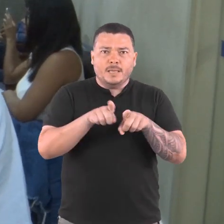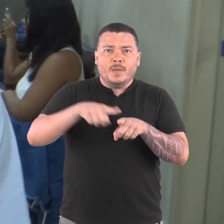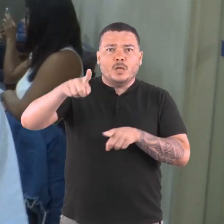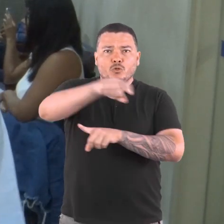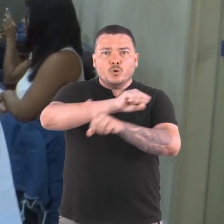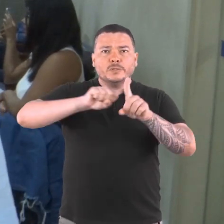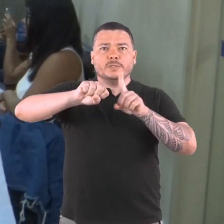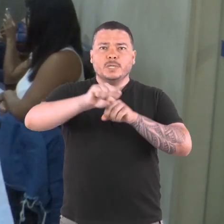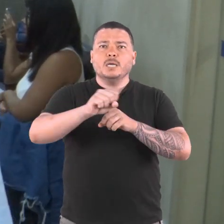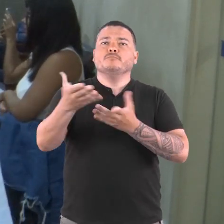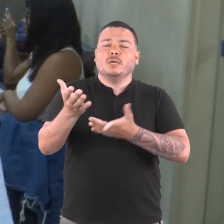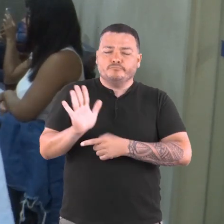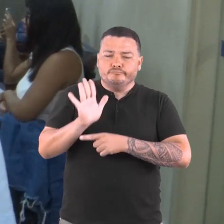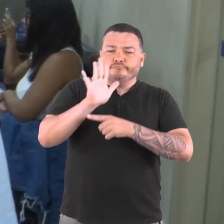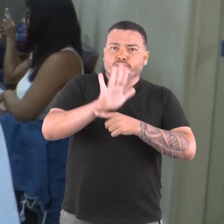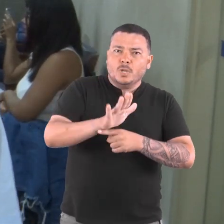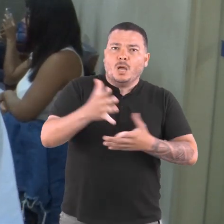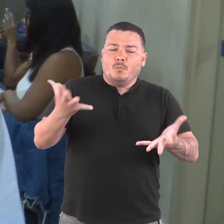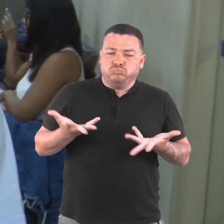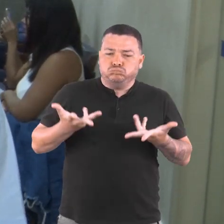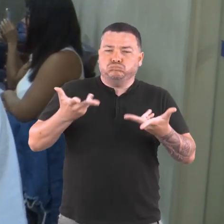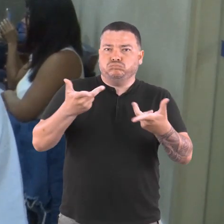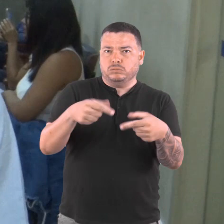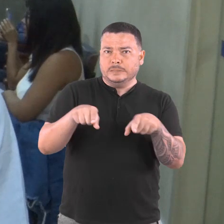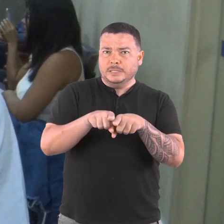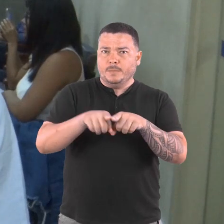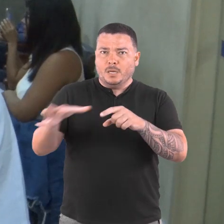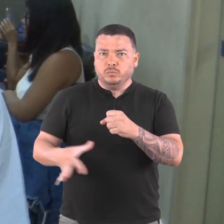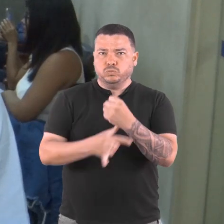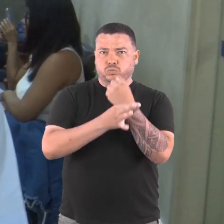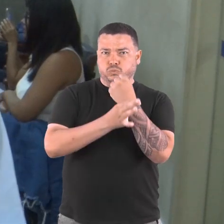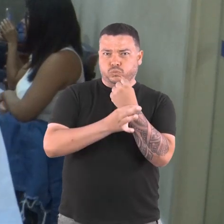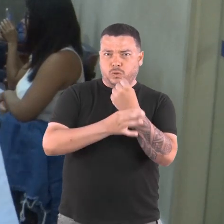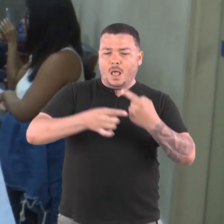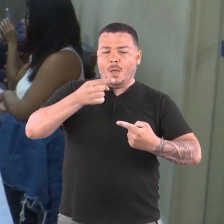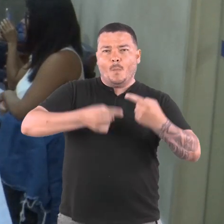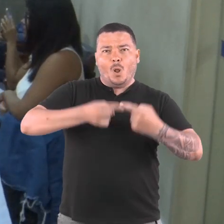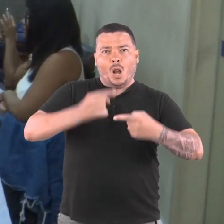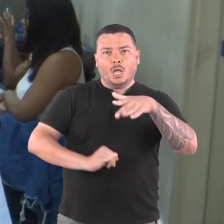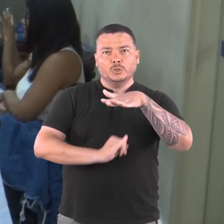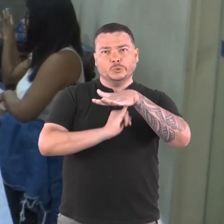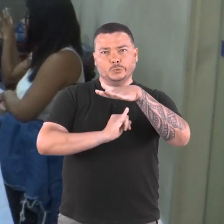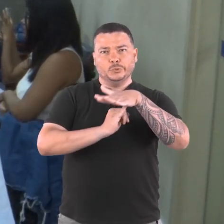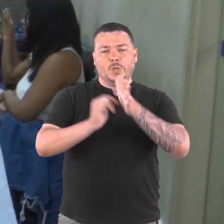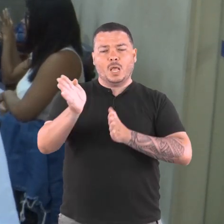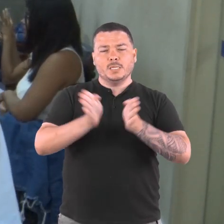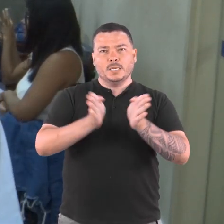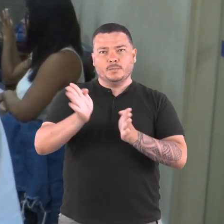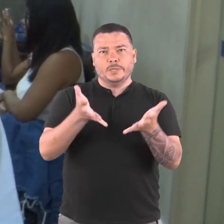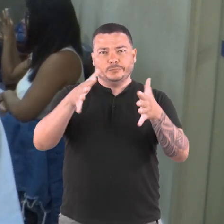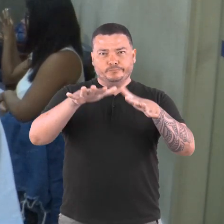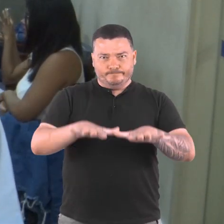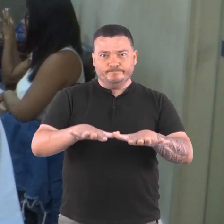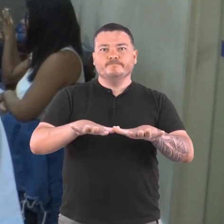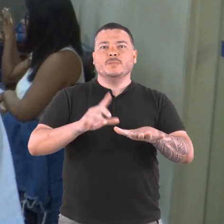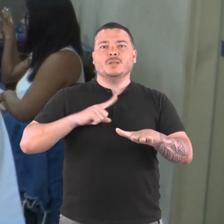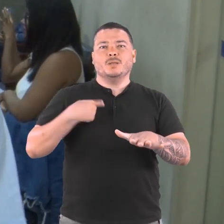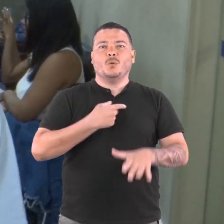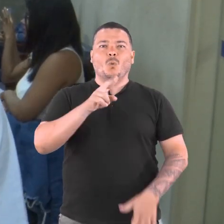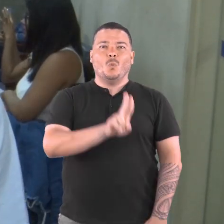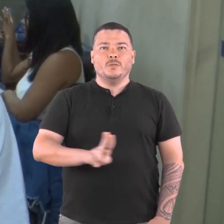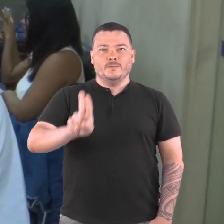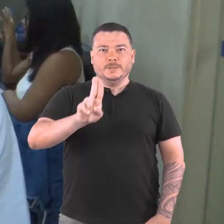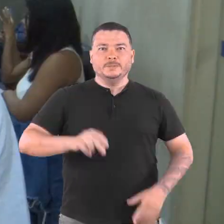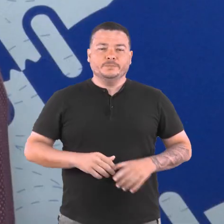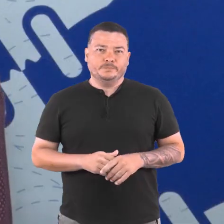colaborar com o aprimoramento e com a consolidação da política institucional de acessibilidade e inclusão na